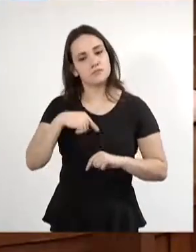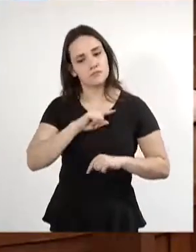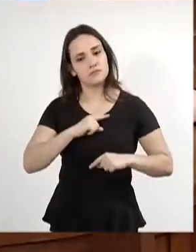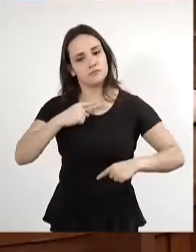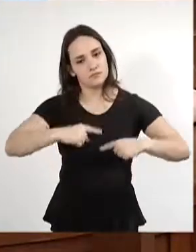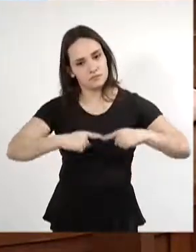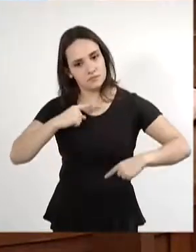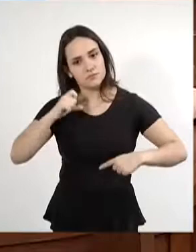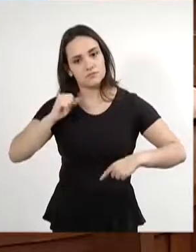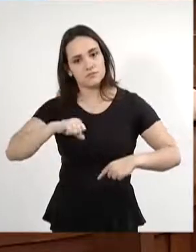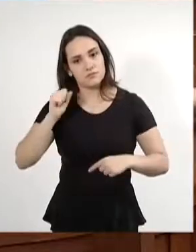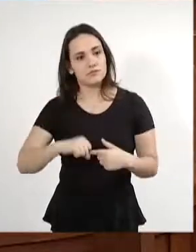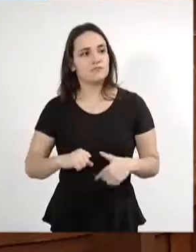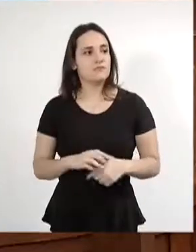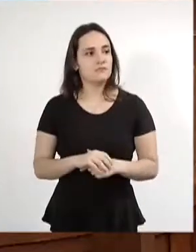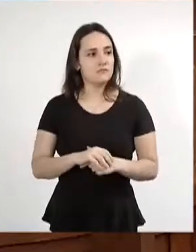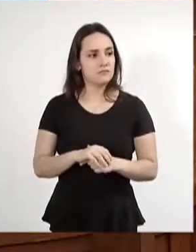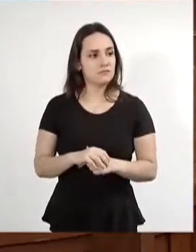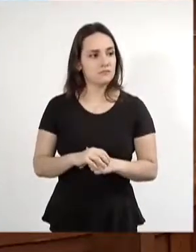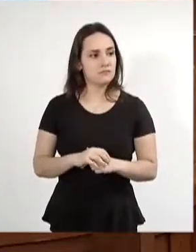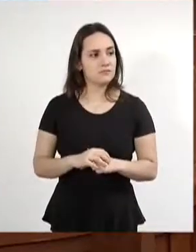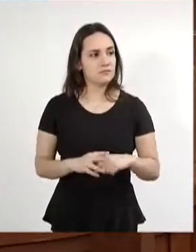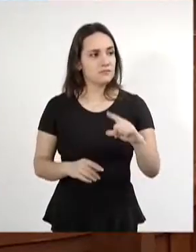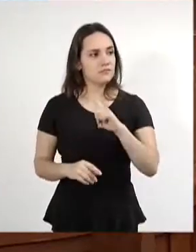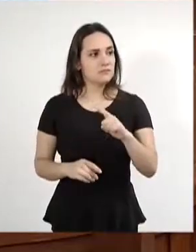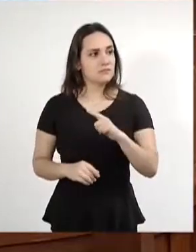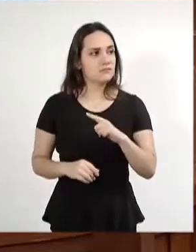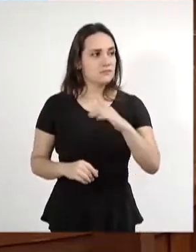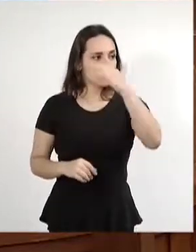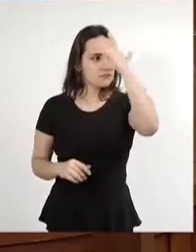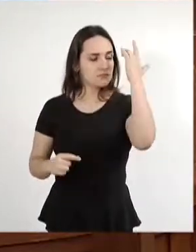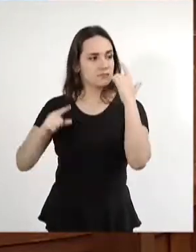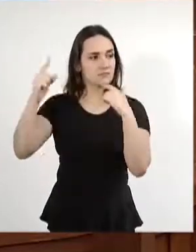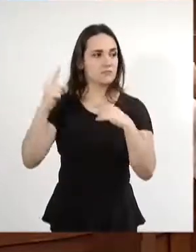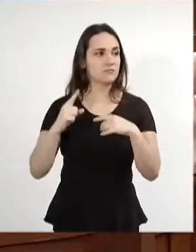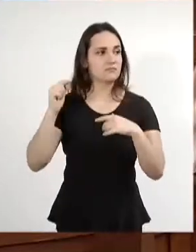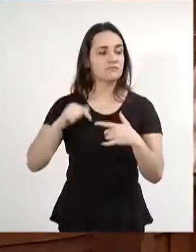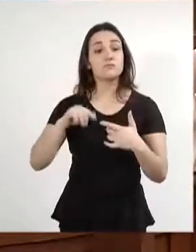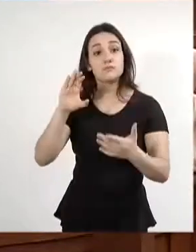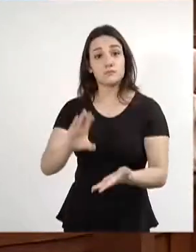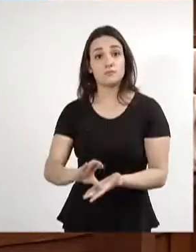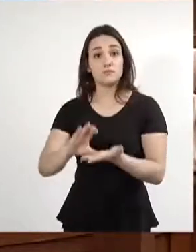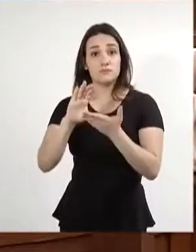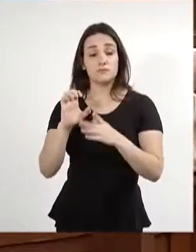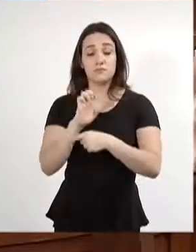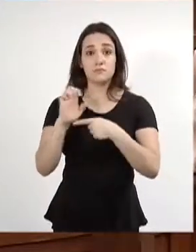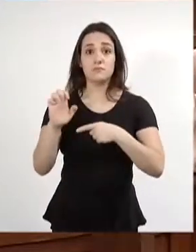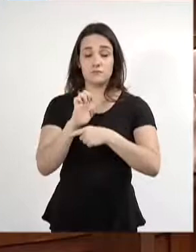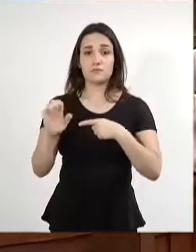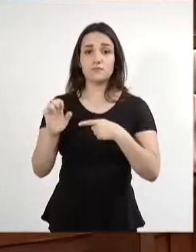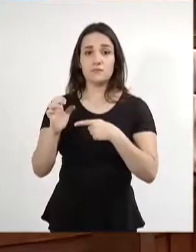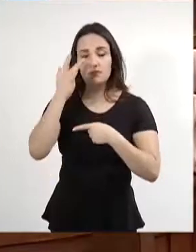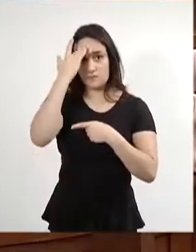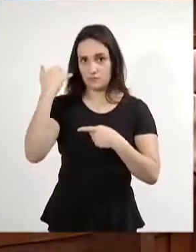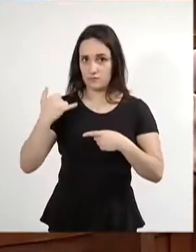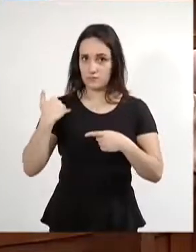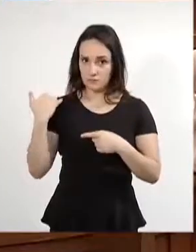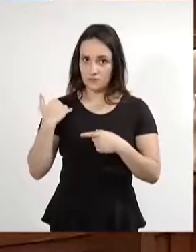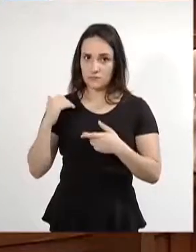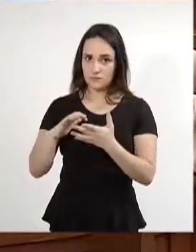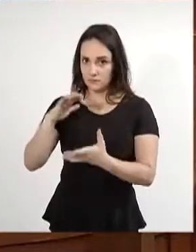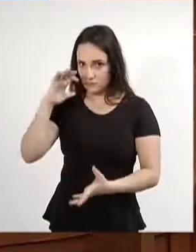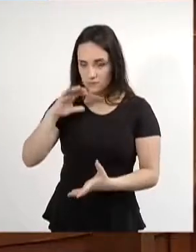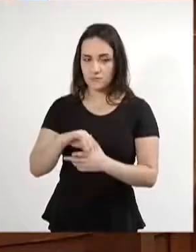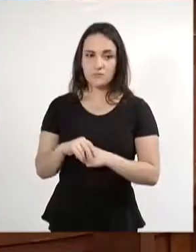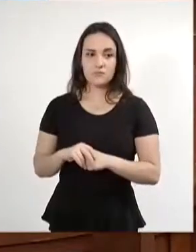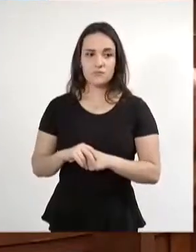discutindo e tivemos a participação do Conselho Estadual do Idoso do Mato Grosso